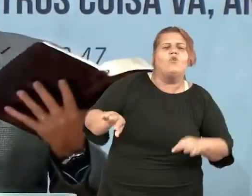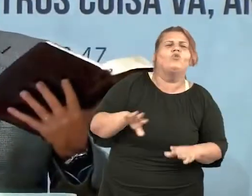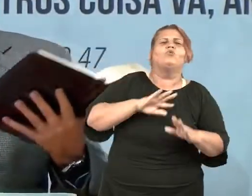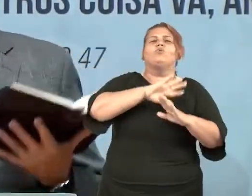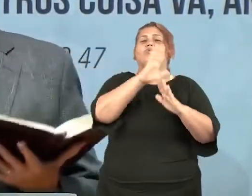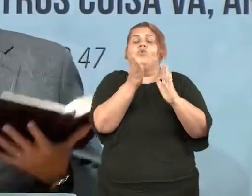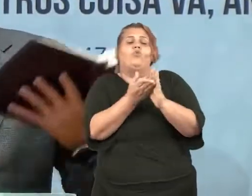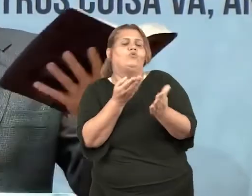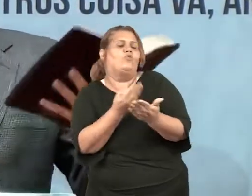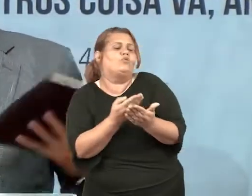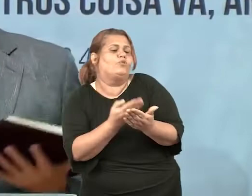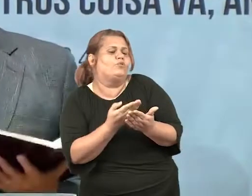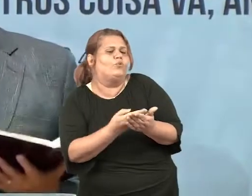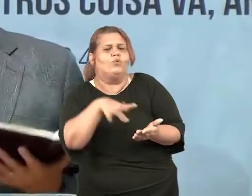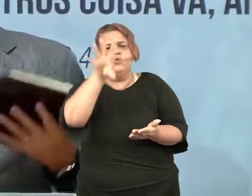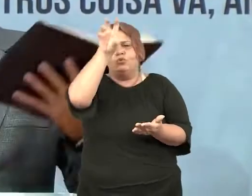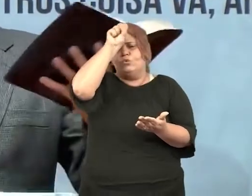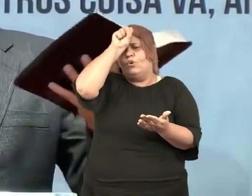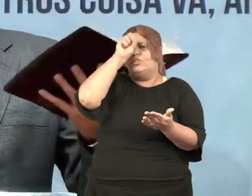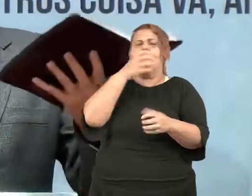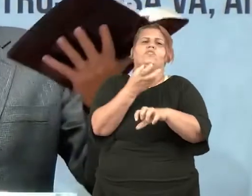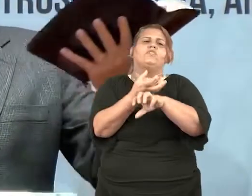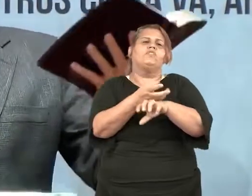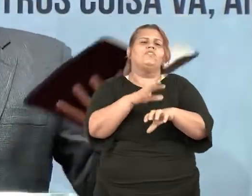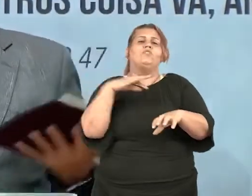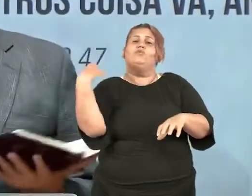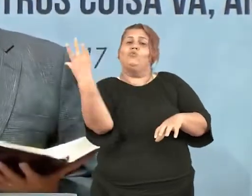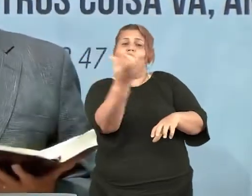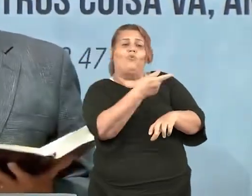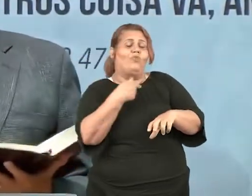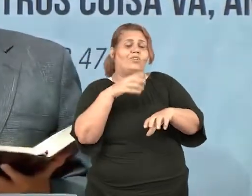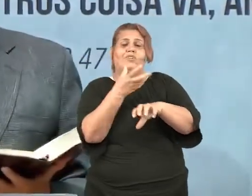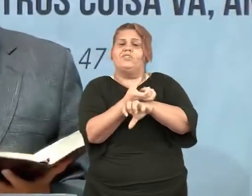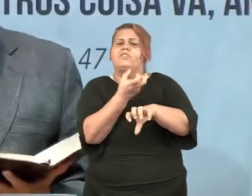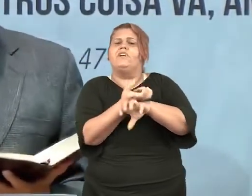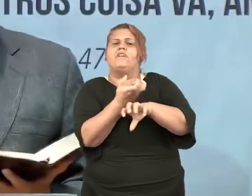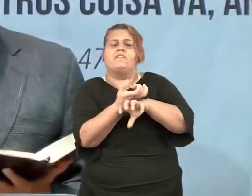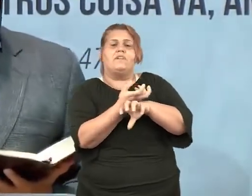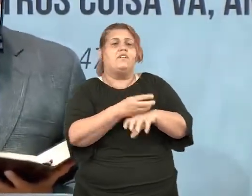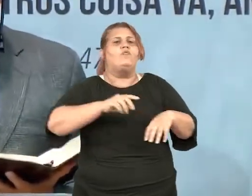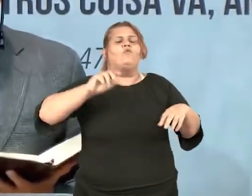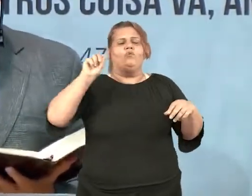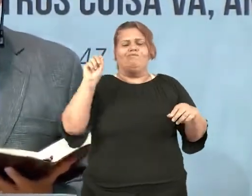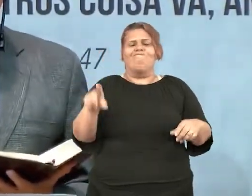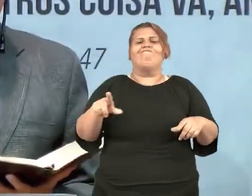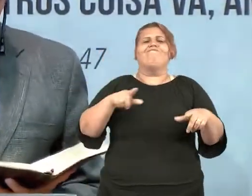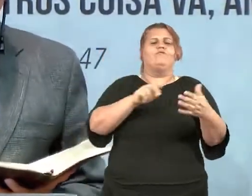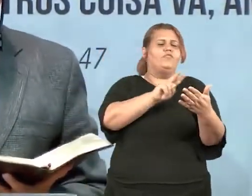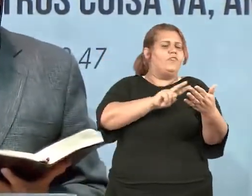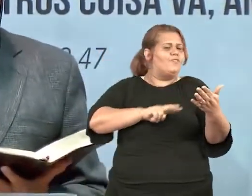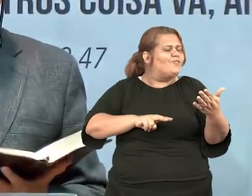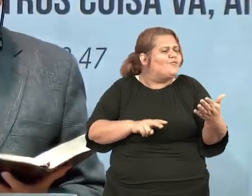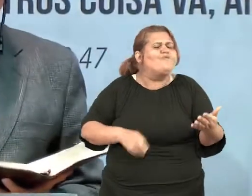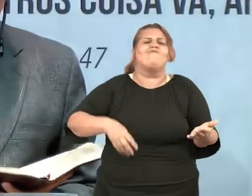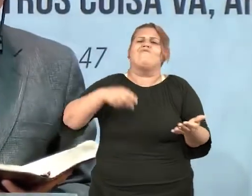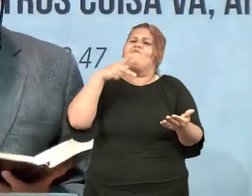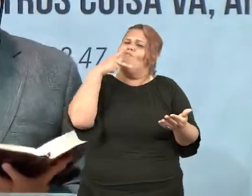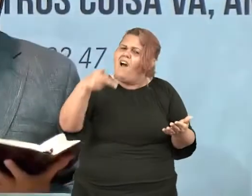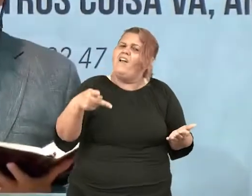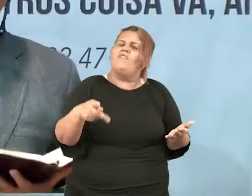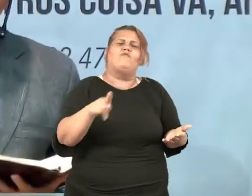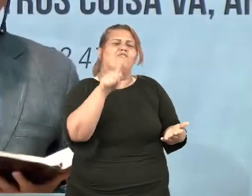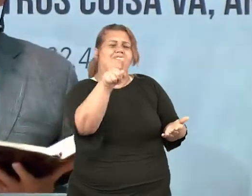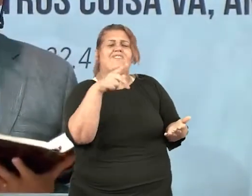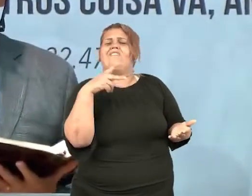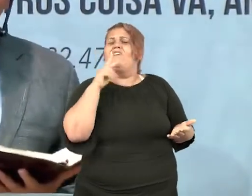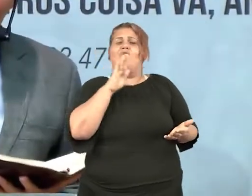nossos estudos, com toda a nossa ciência, com toda a nossa perícia, o texto é categórico: vós não sabeis